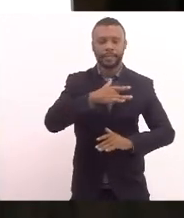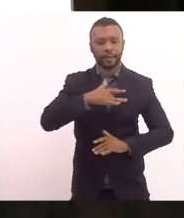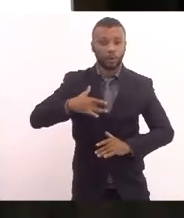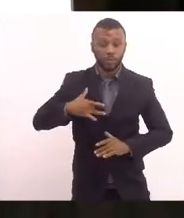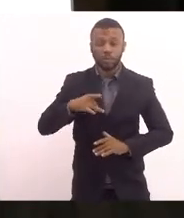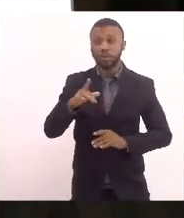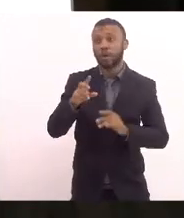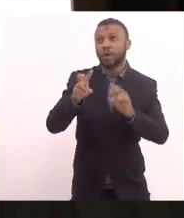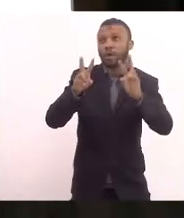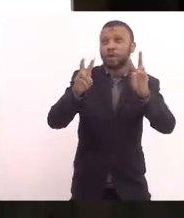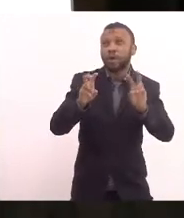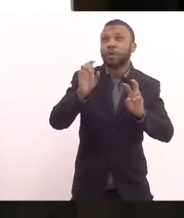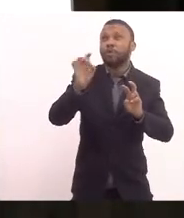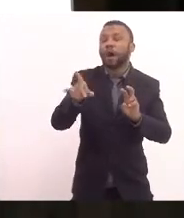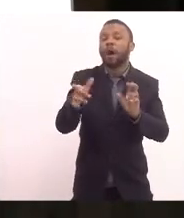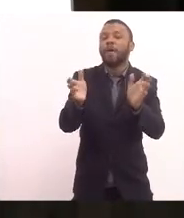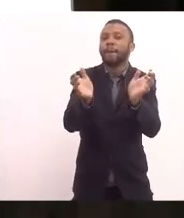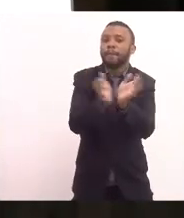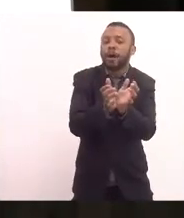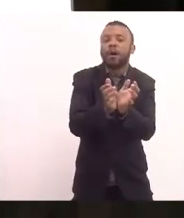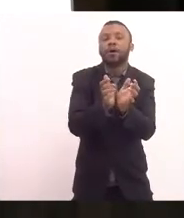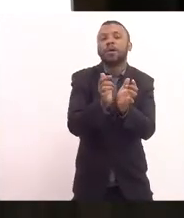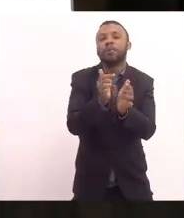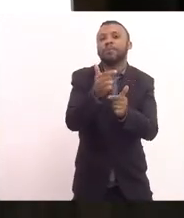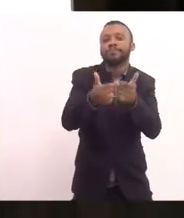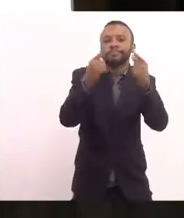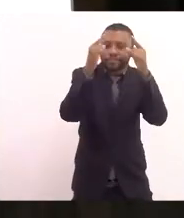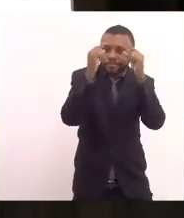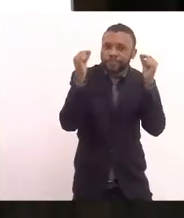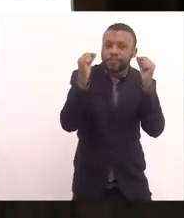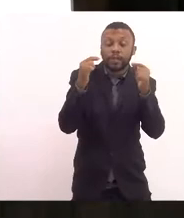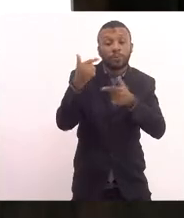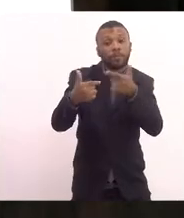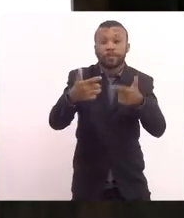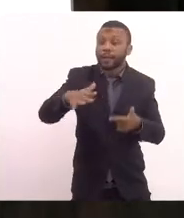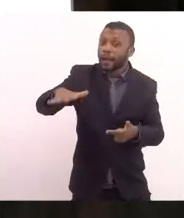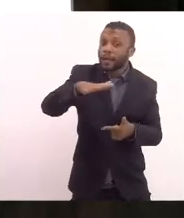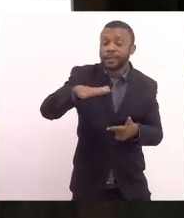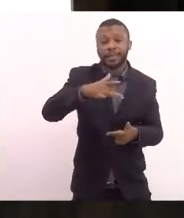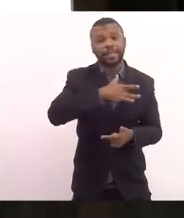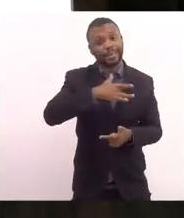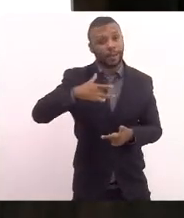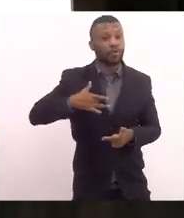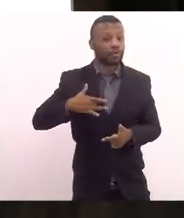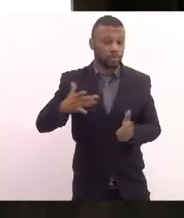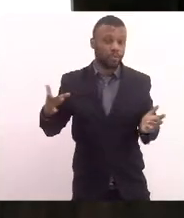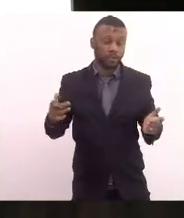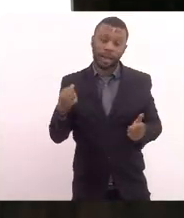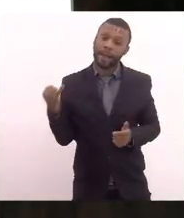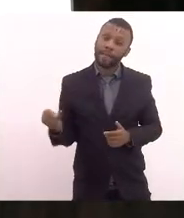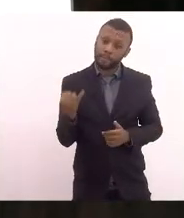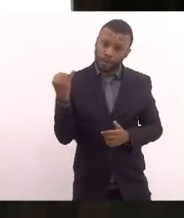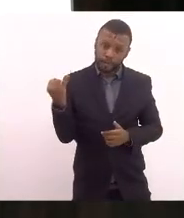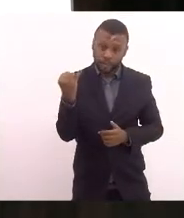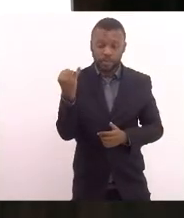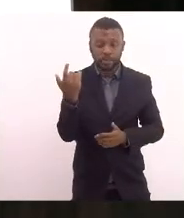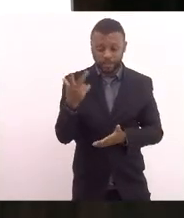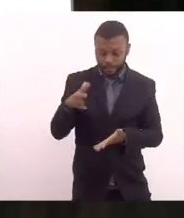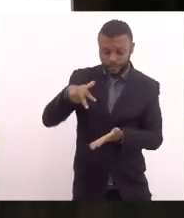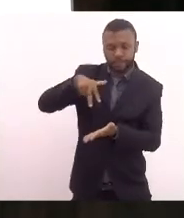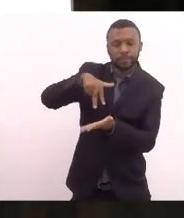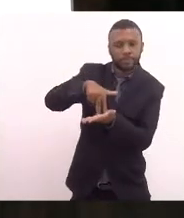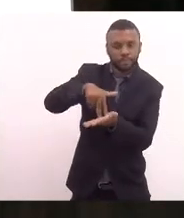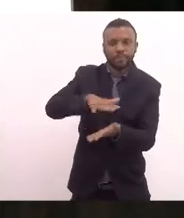de enfermagem, a gente bota os trabalhadores da saúde. Então, a importância de estar nesses